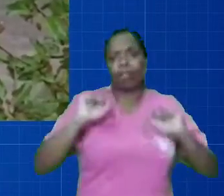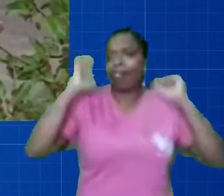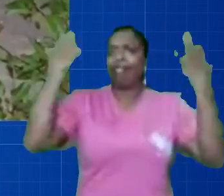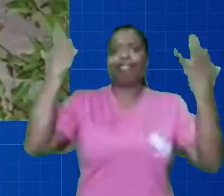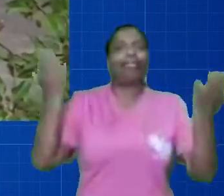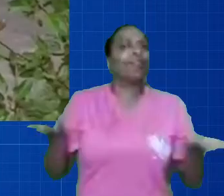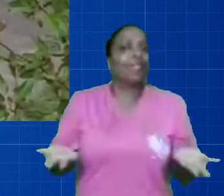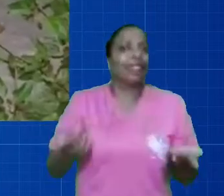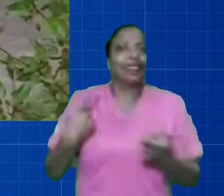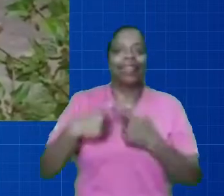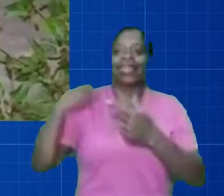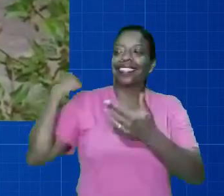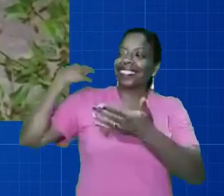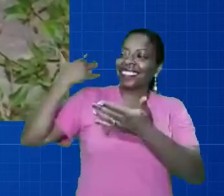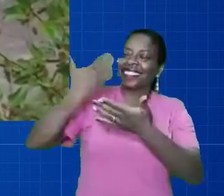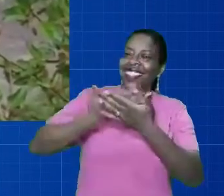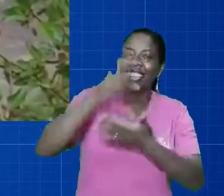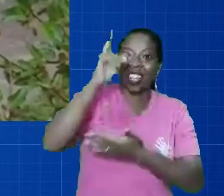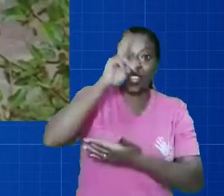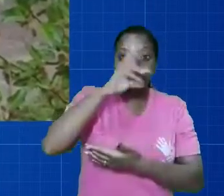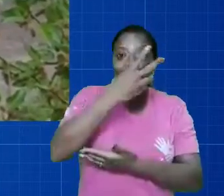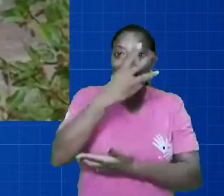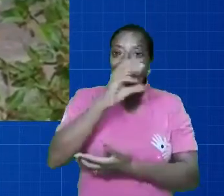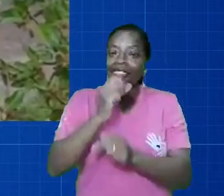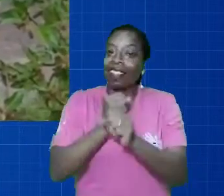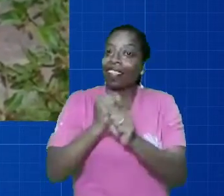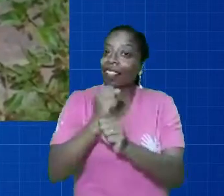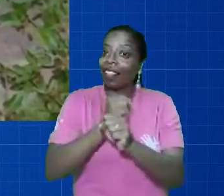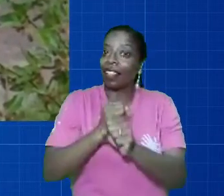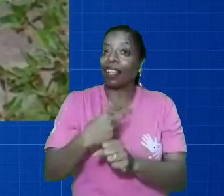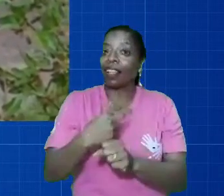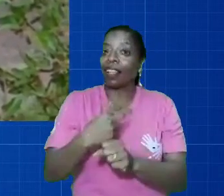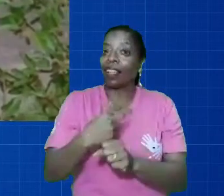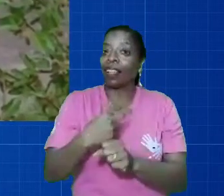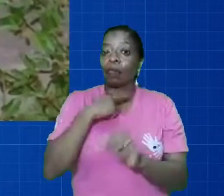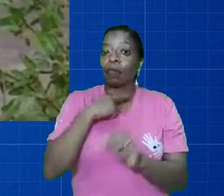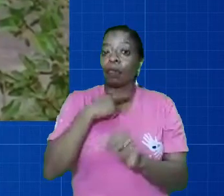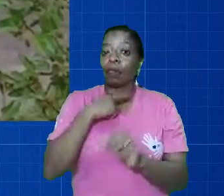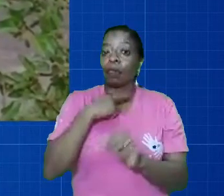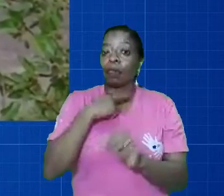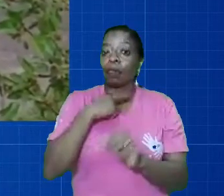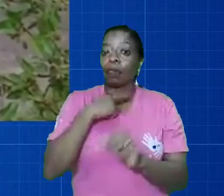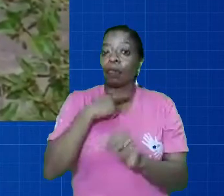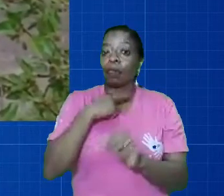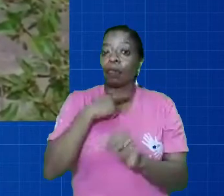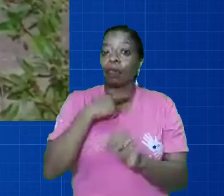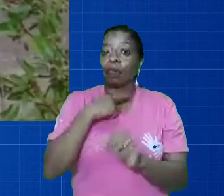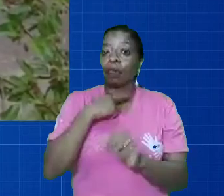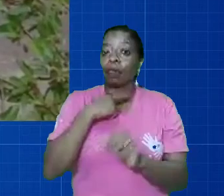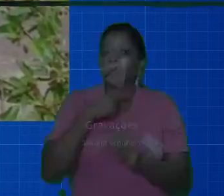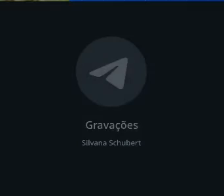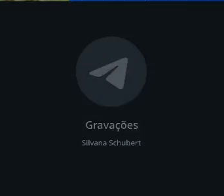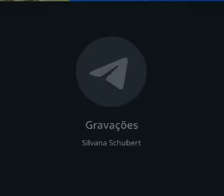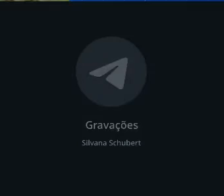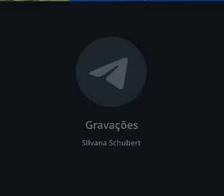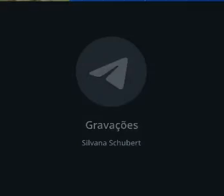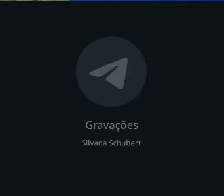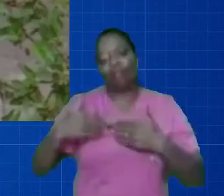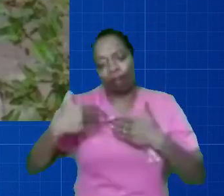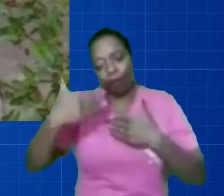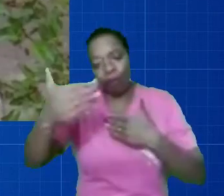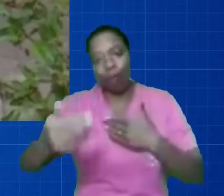deixar acabar, né? Eu voto, assim, que isso continue, que a gente tenha essas oportunidades. As crianças vivem